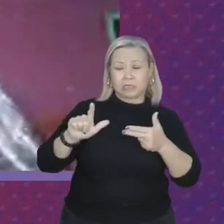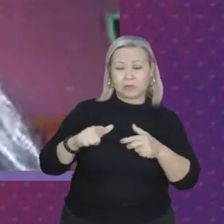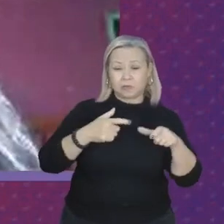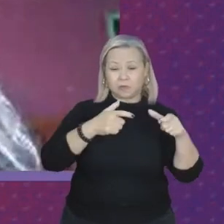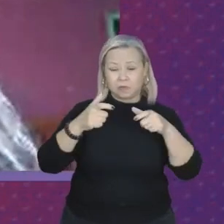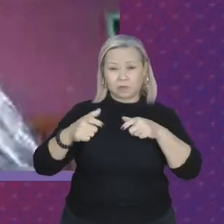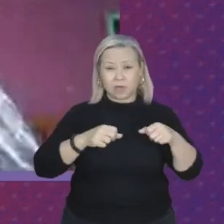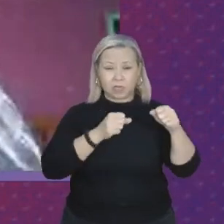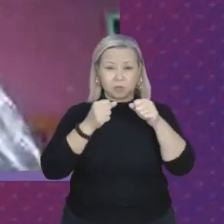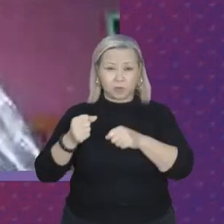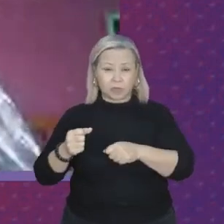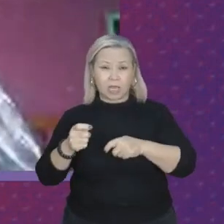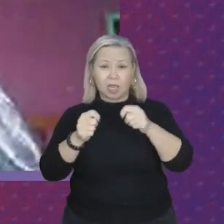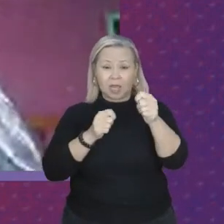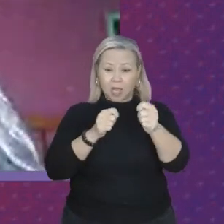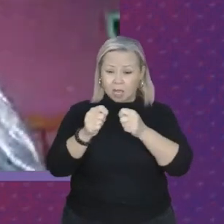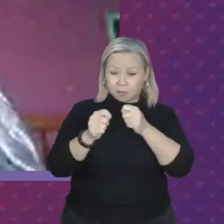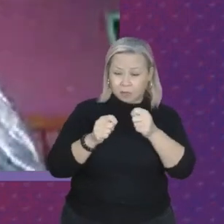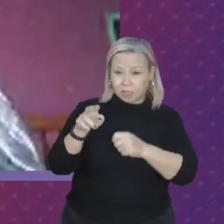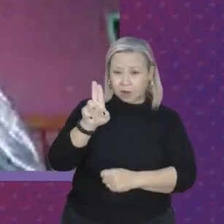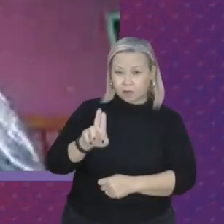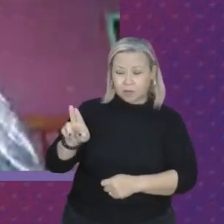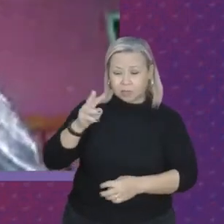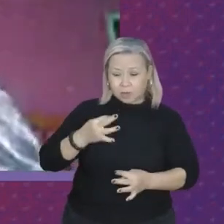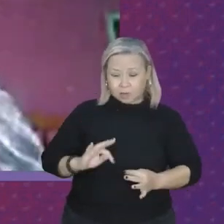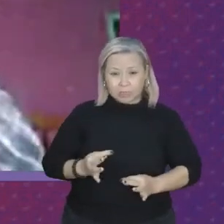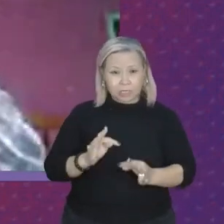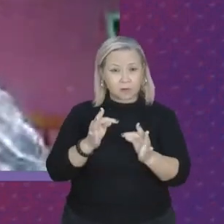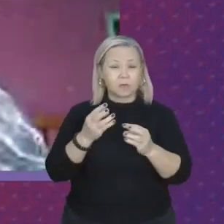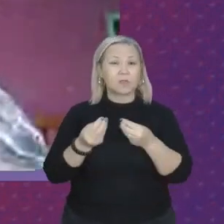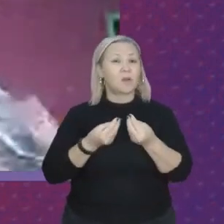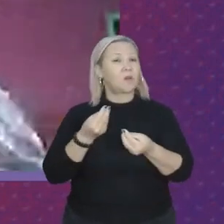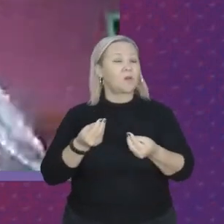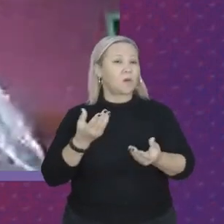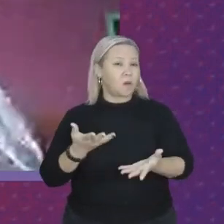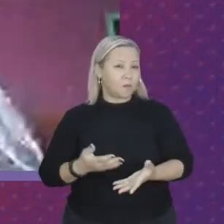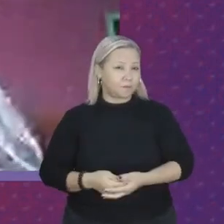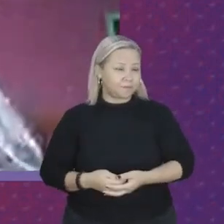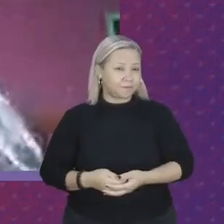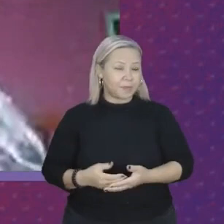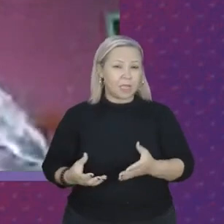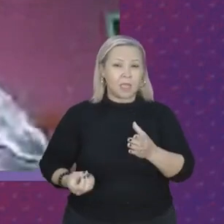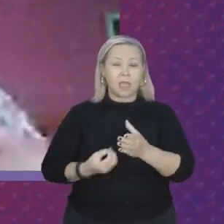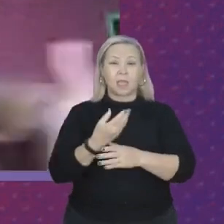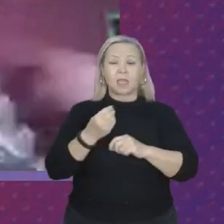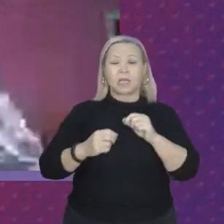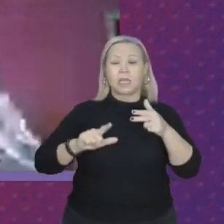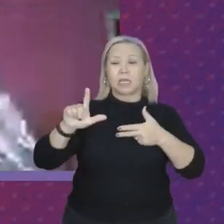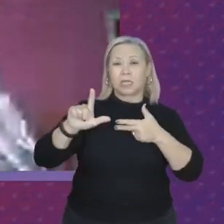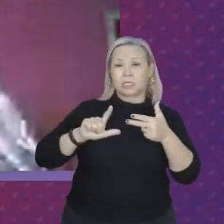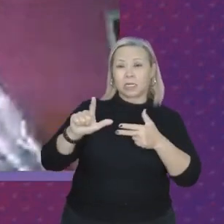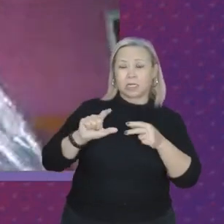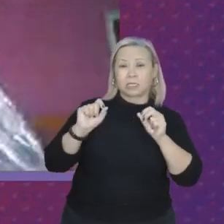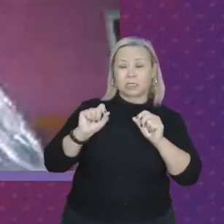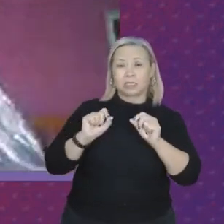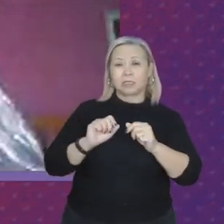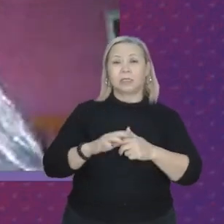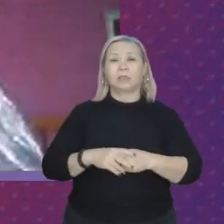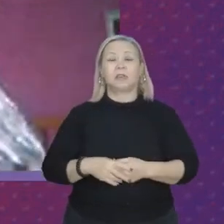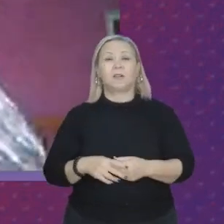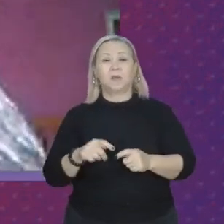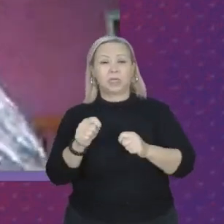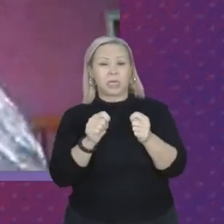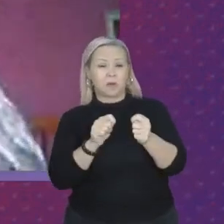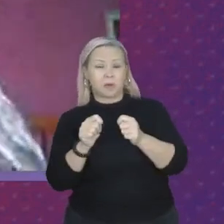espaços de poder, regulamentando a utilização das tecnologias, e criando legislações e regulando